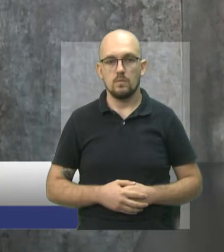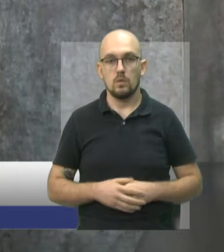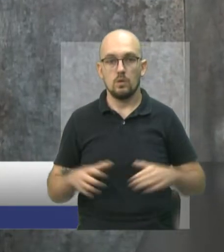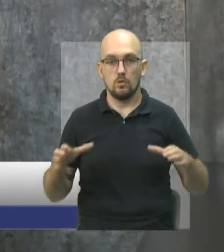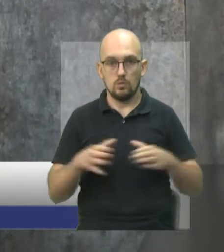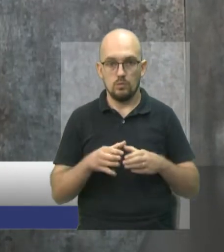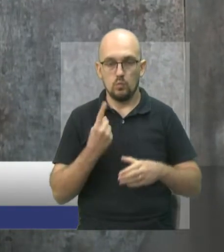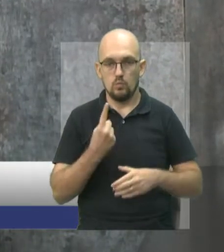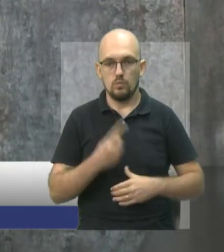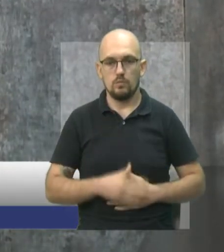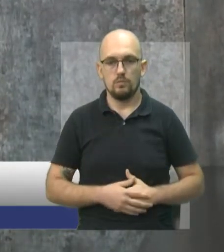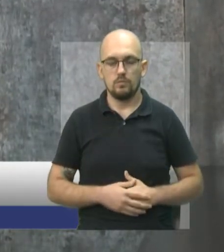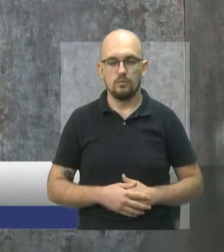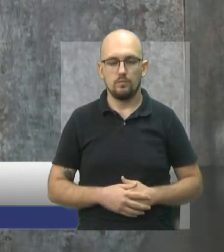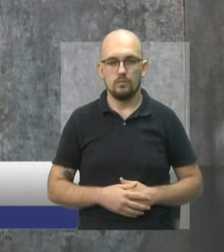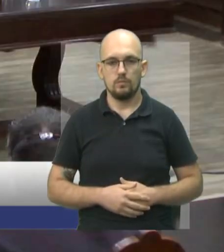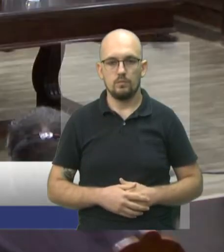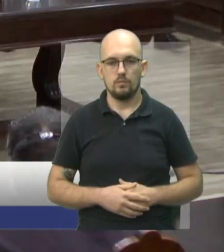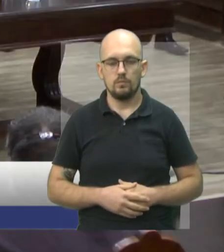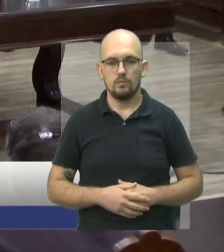Chapa 1.